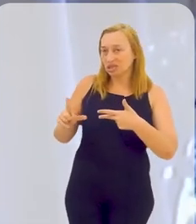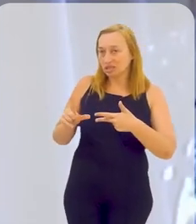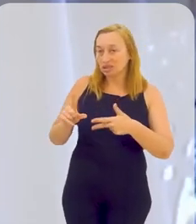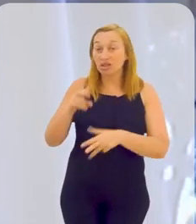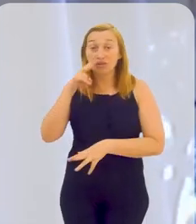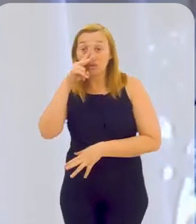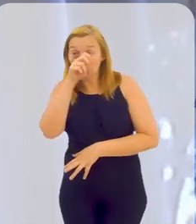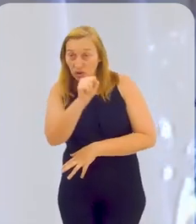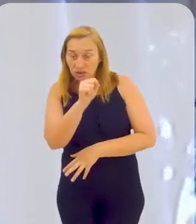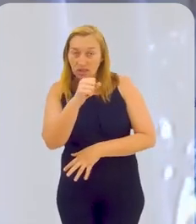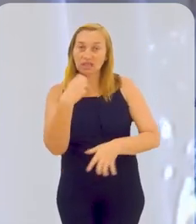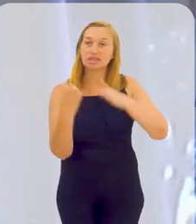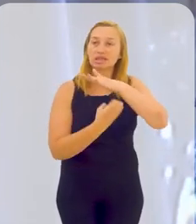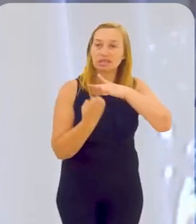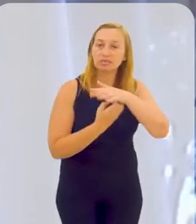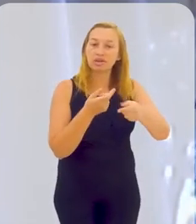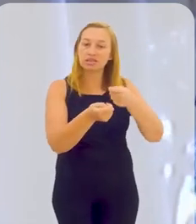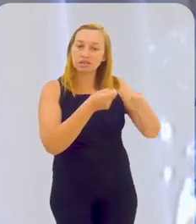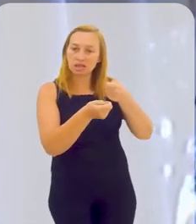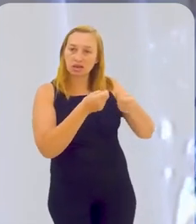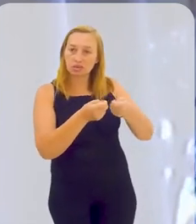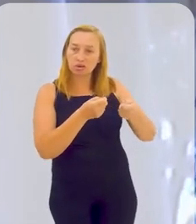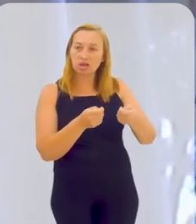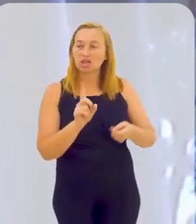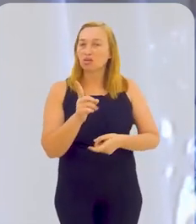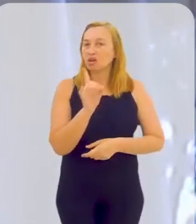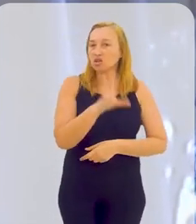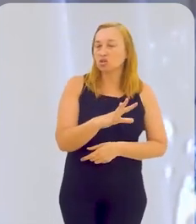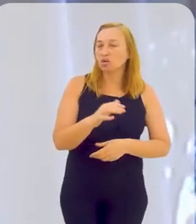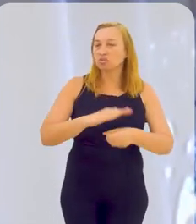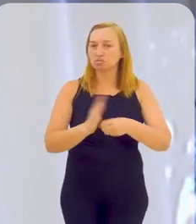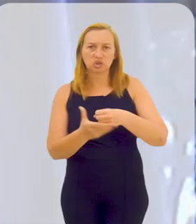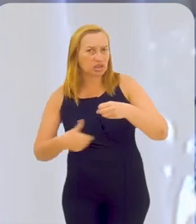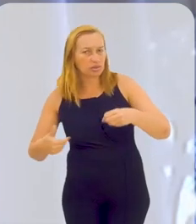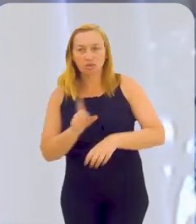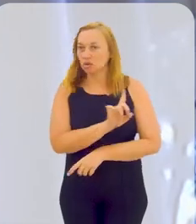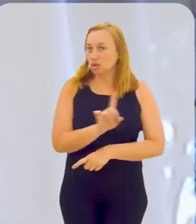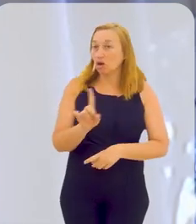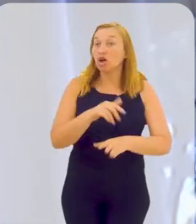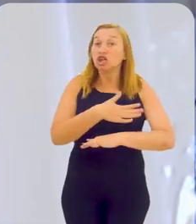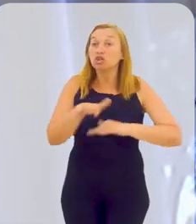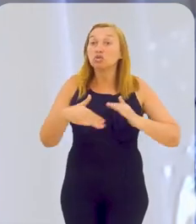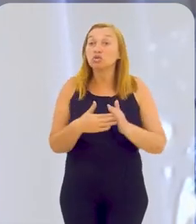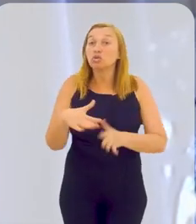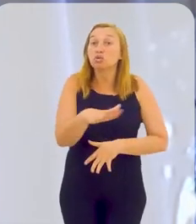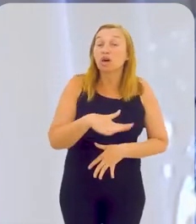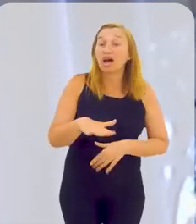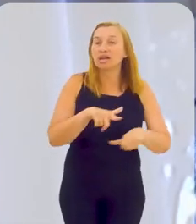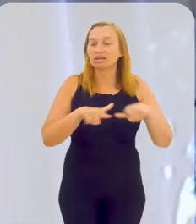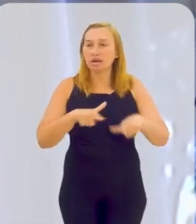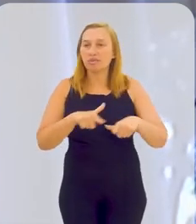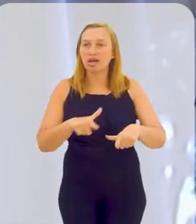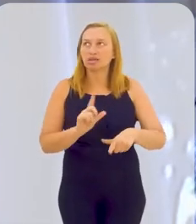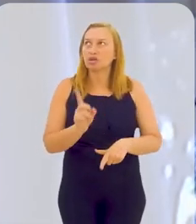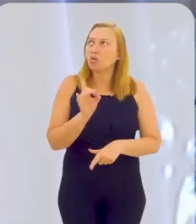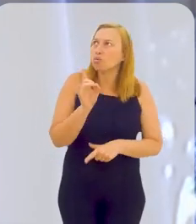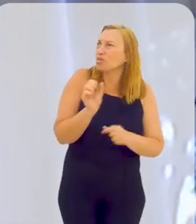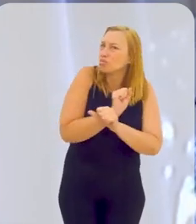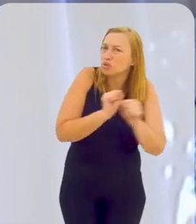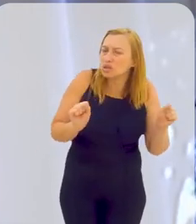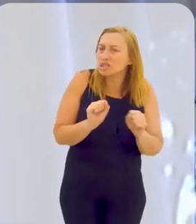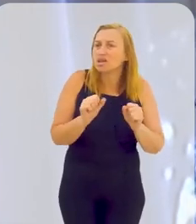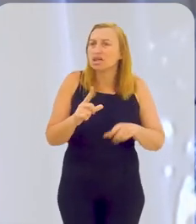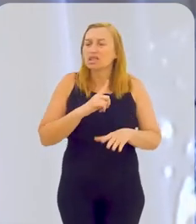ser de fortalecimento das agências reguladoras. E isso não é só no saneamento, são em todos os serviços. Não